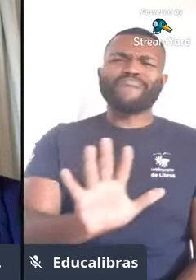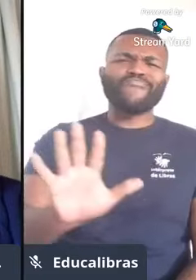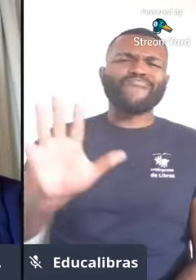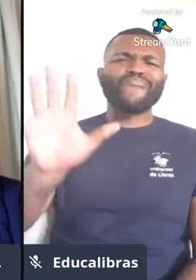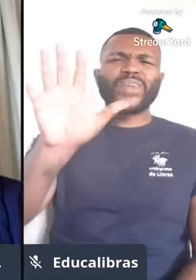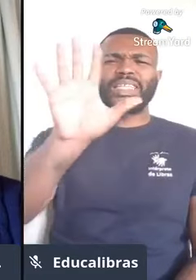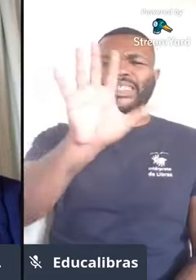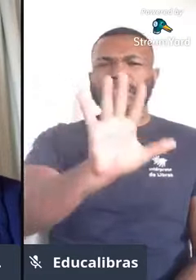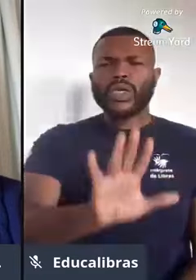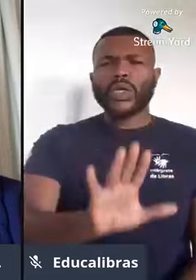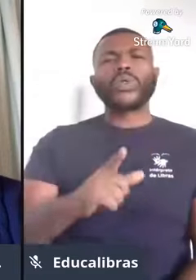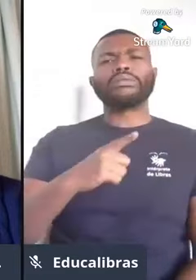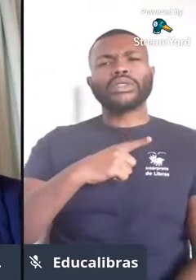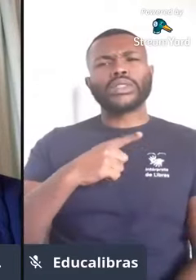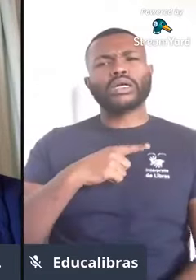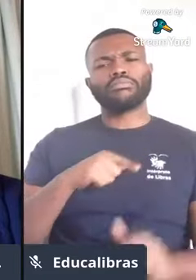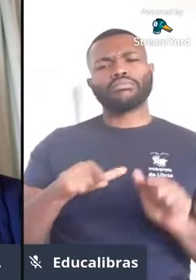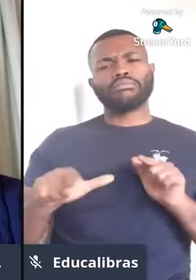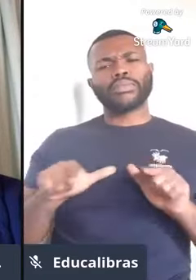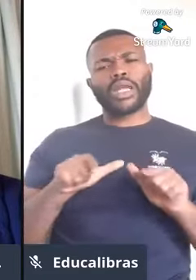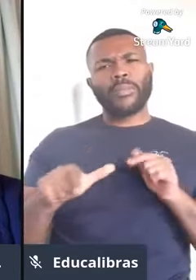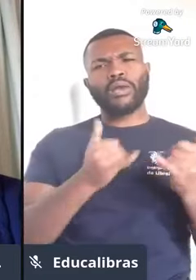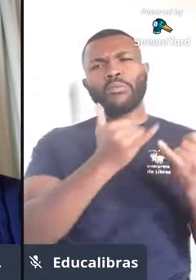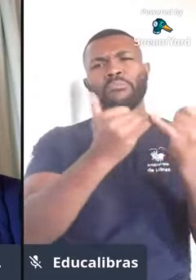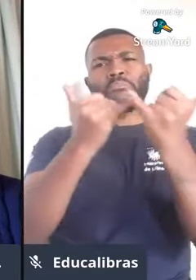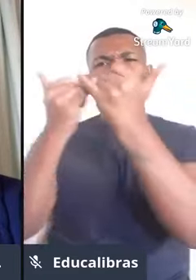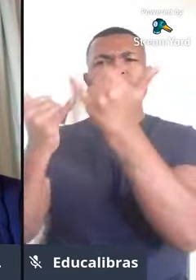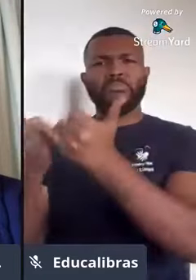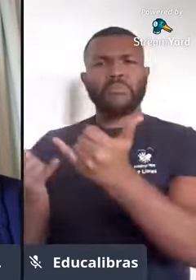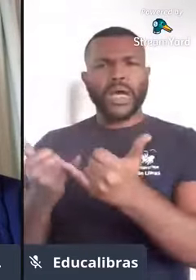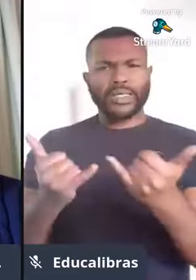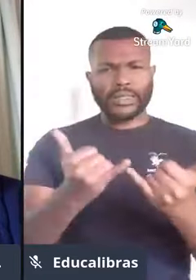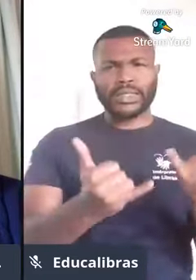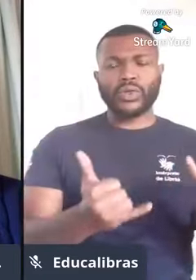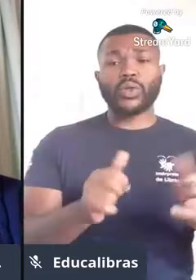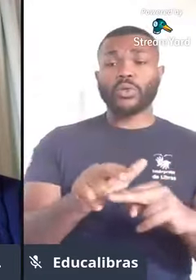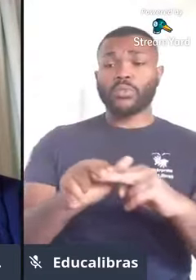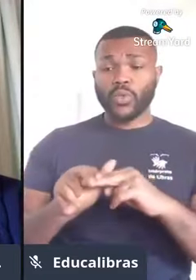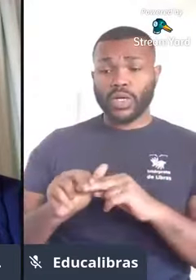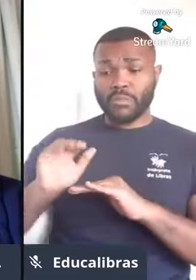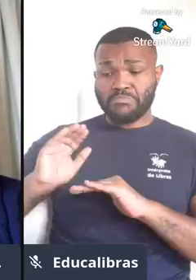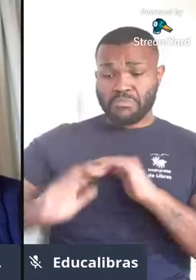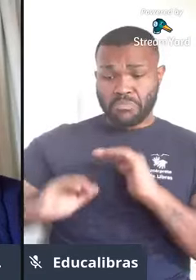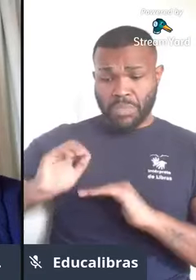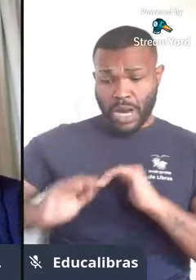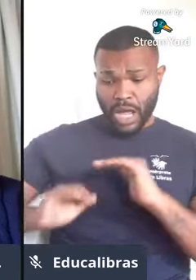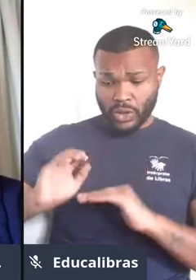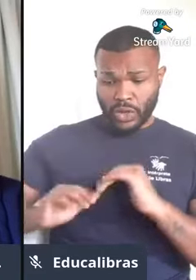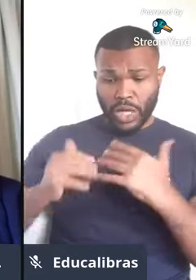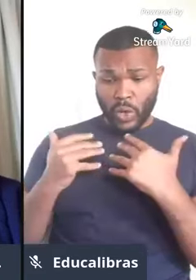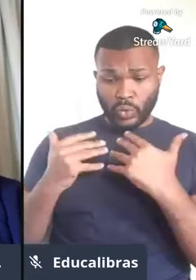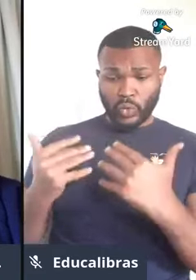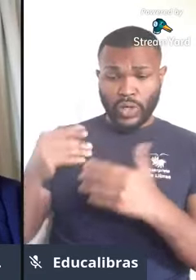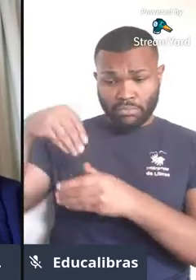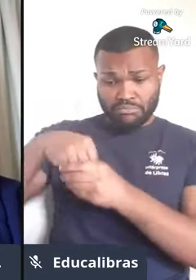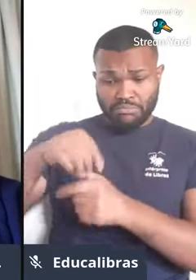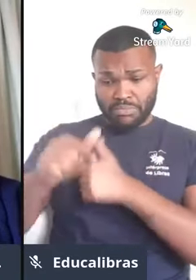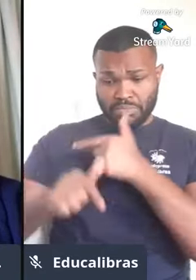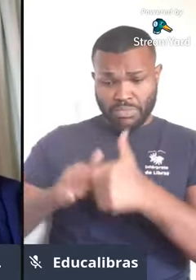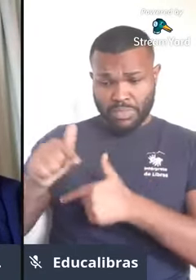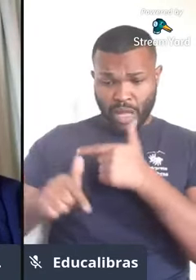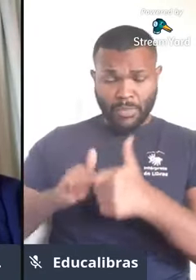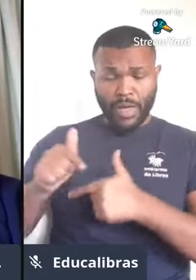muito parecida, porque as nossas ações no âmbito da Auditoria Fiscal do Trabalho se dão